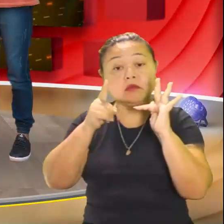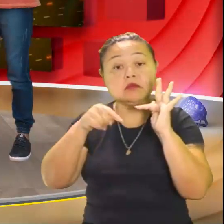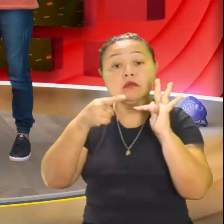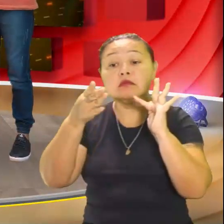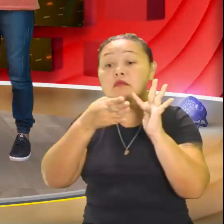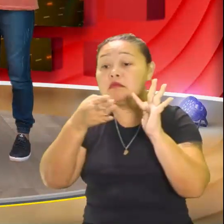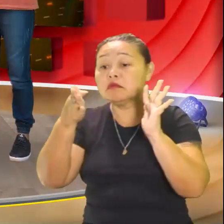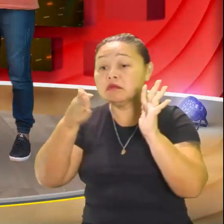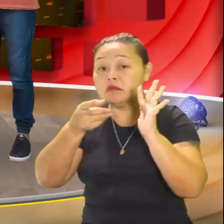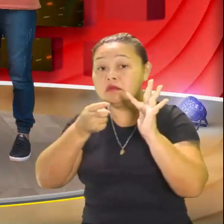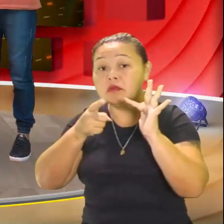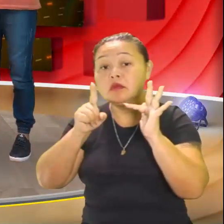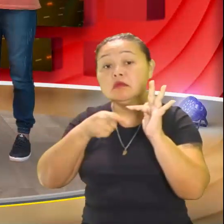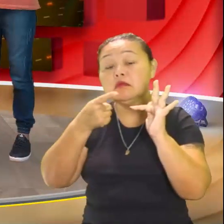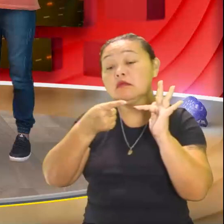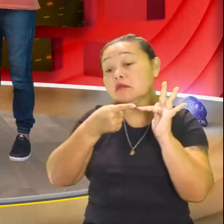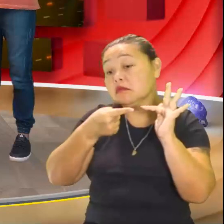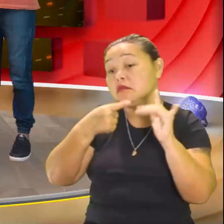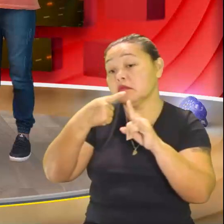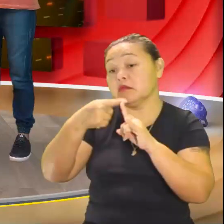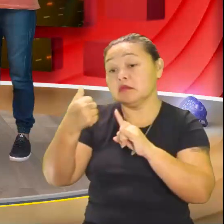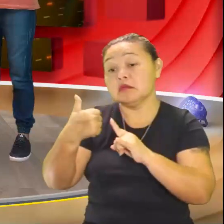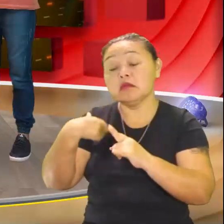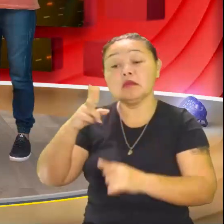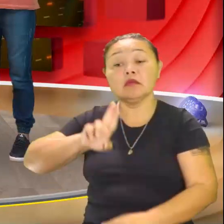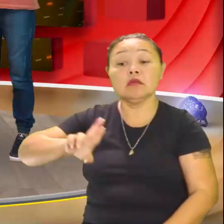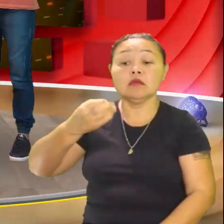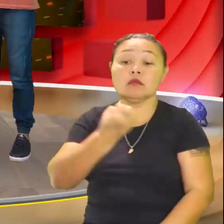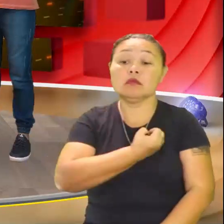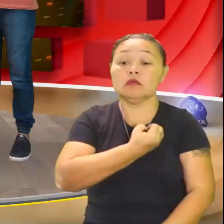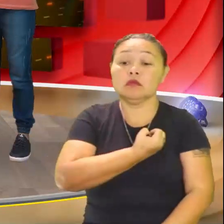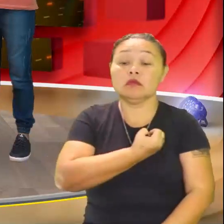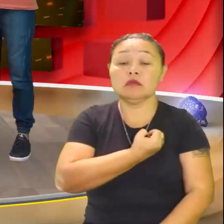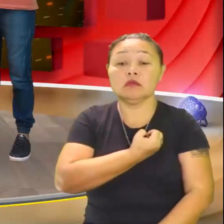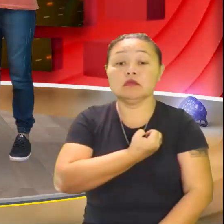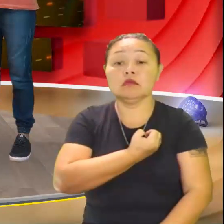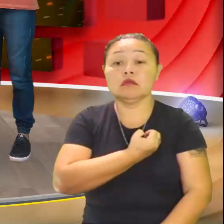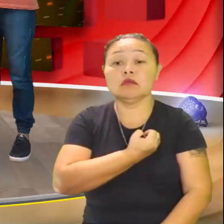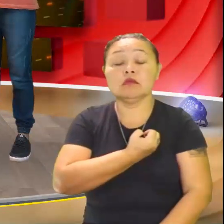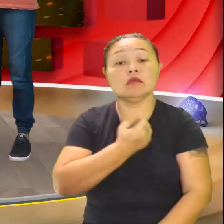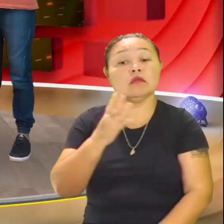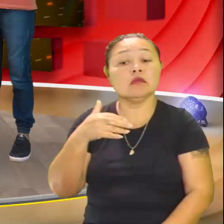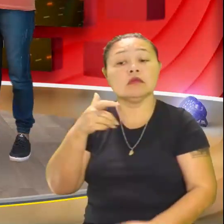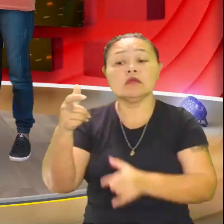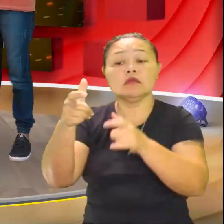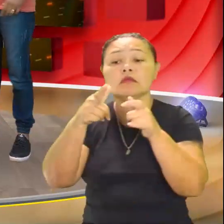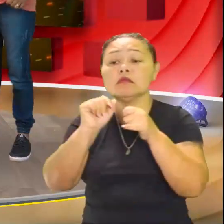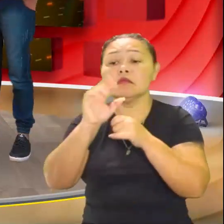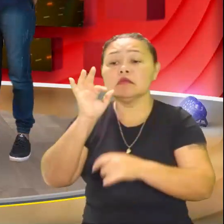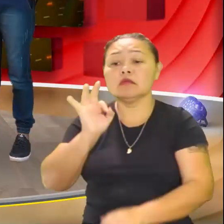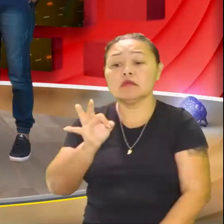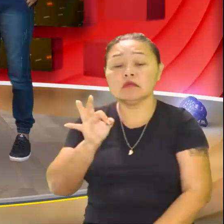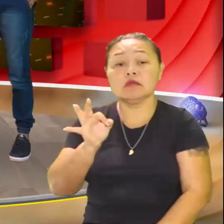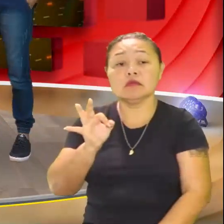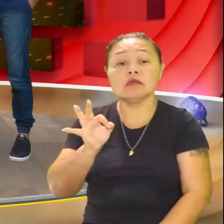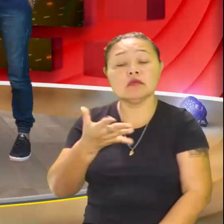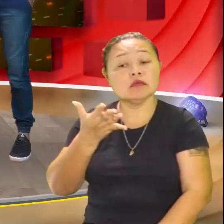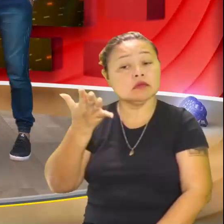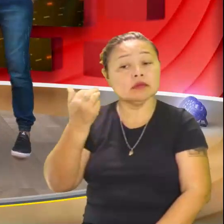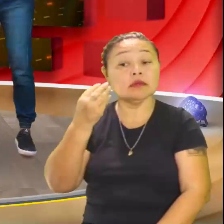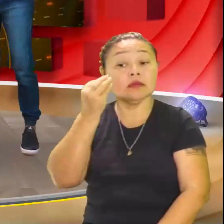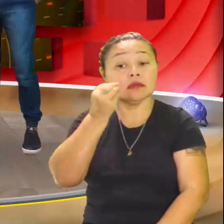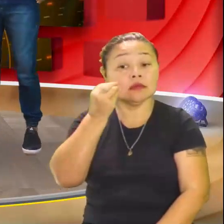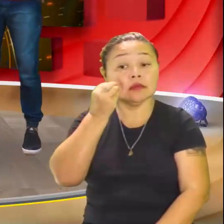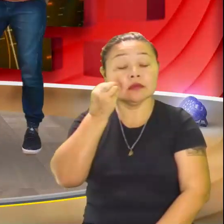eu faço para tirar essa prova real? Usa um valor numérico. Usa um valor numérico e vê onde está certo. Então vamos lá,